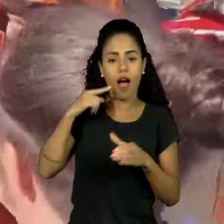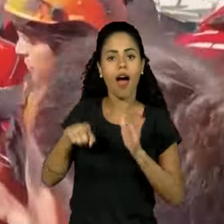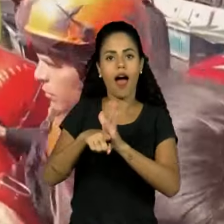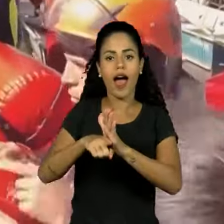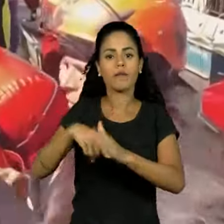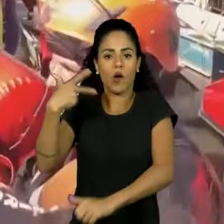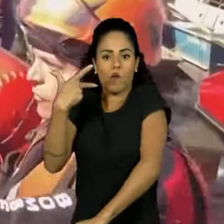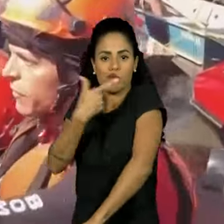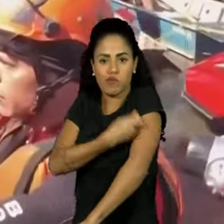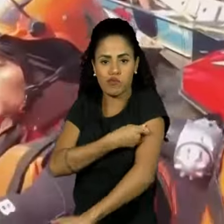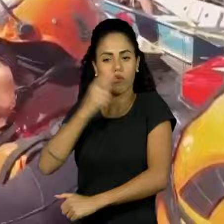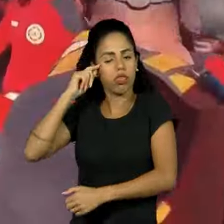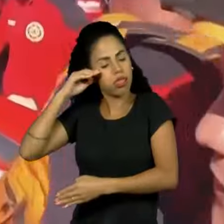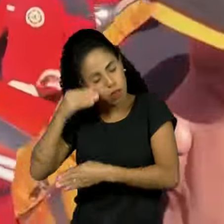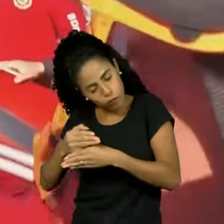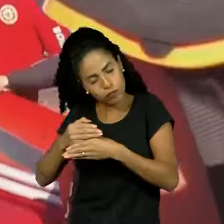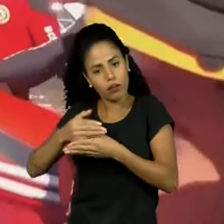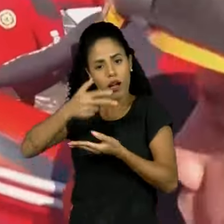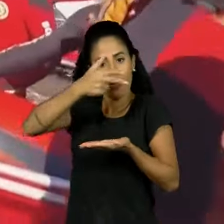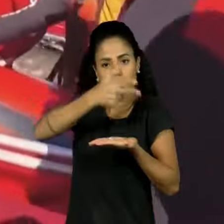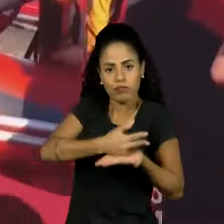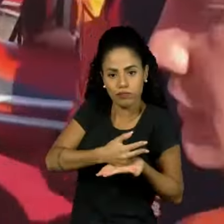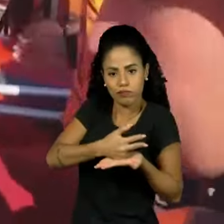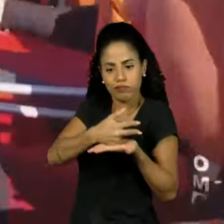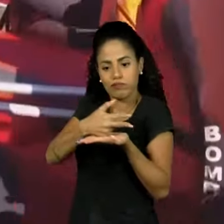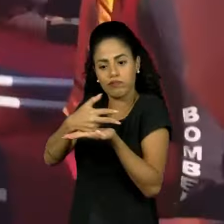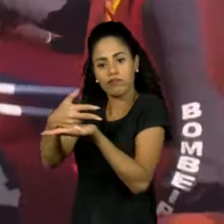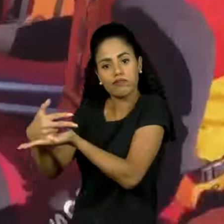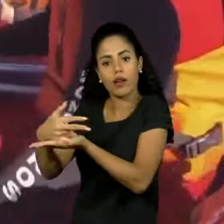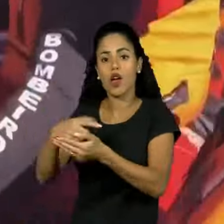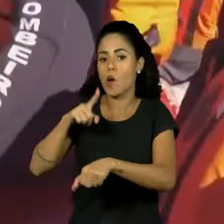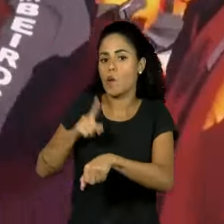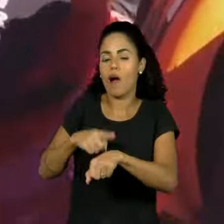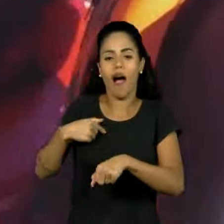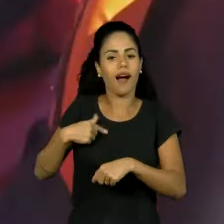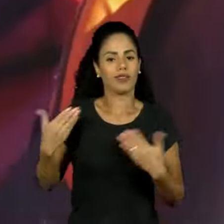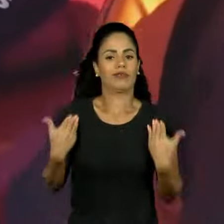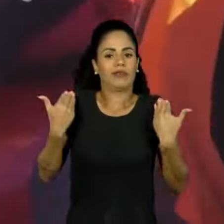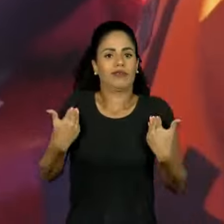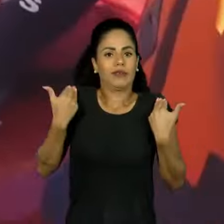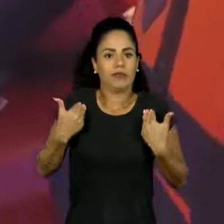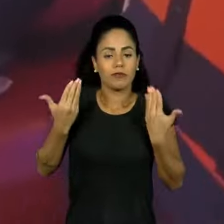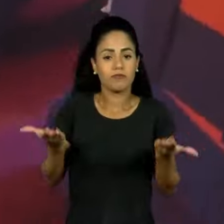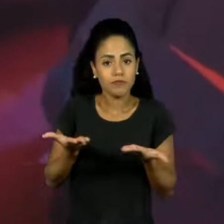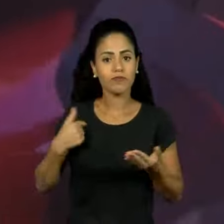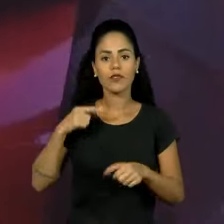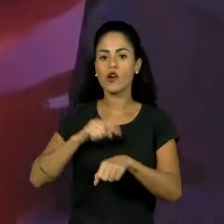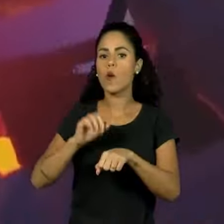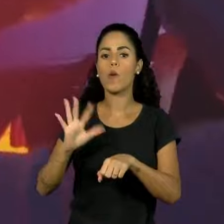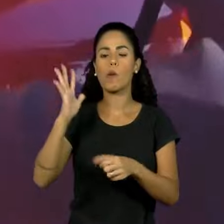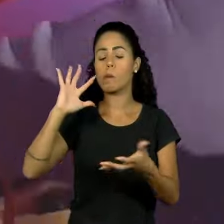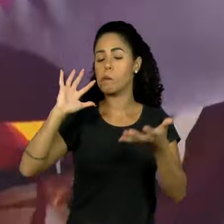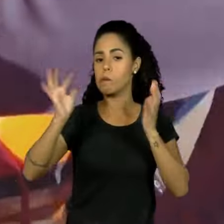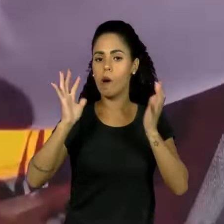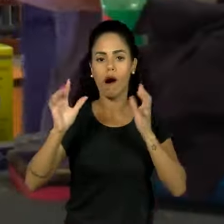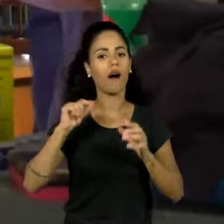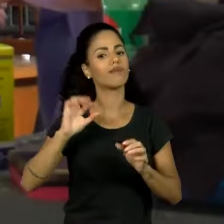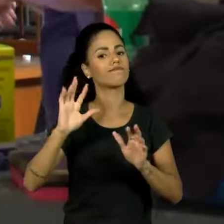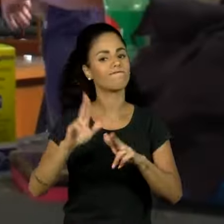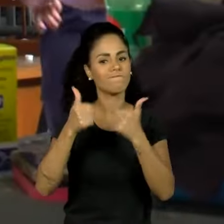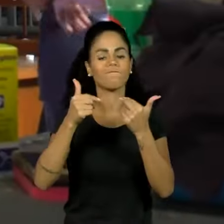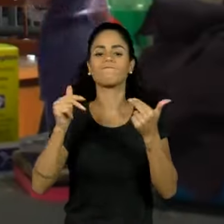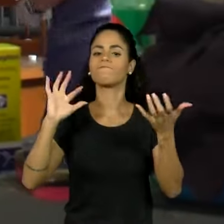ser sedado, deitado e colocado em um bote. Um momento de alegria, diante de uma catástrofe